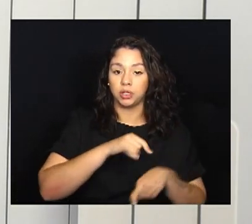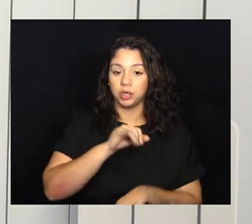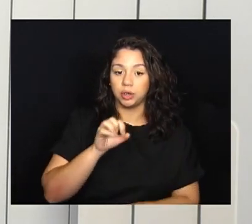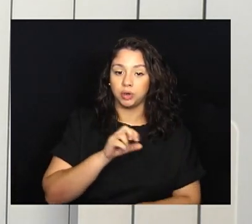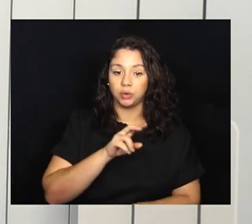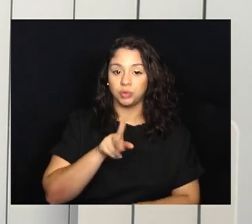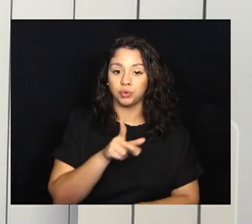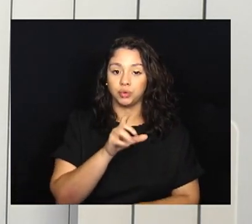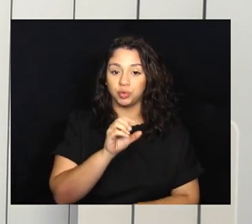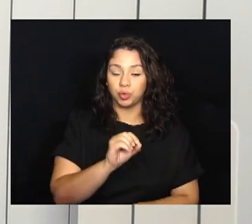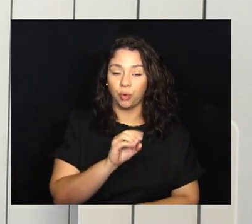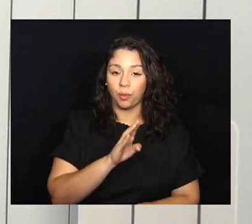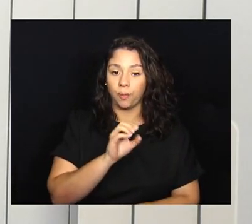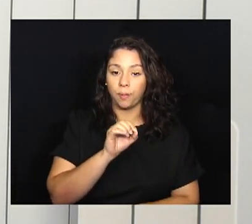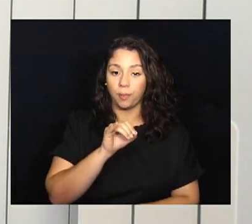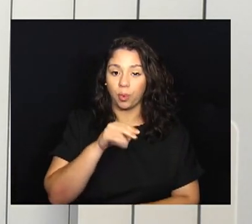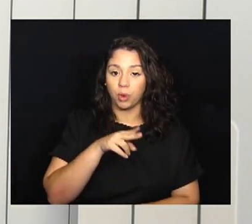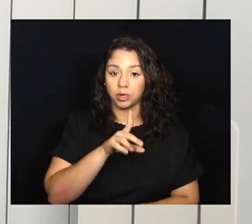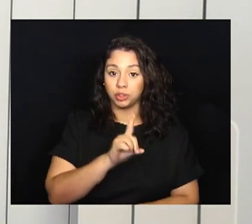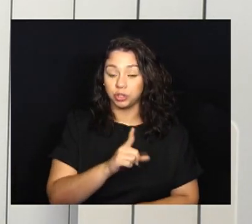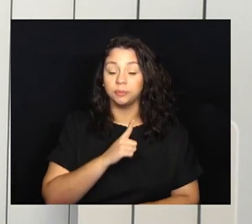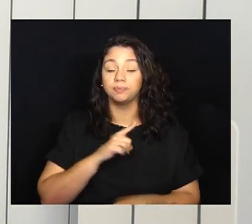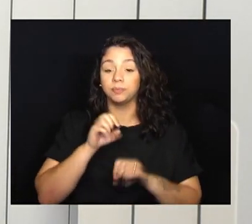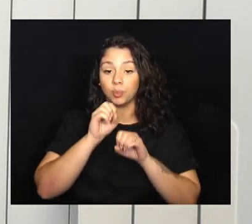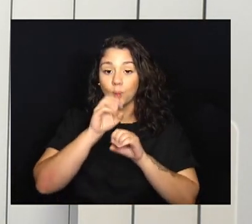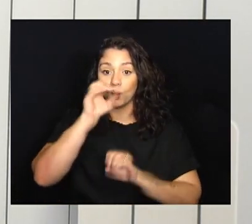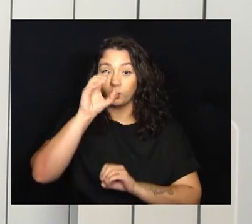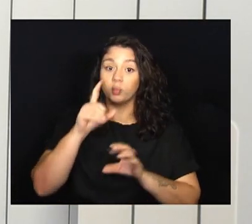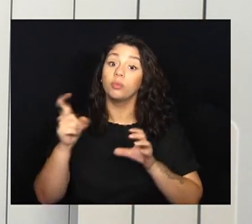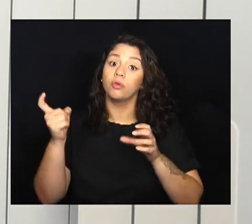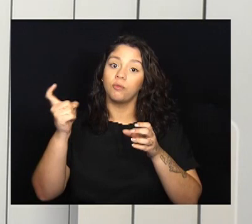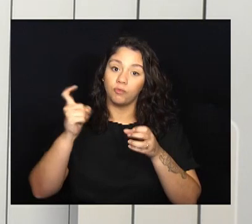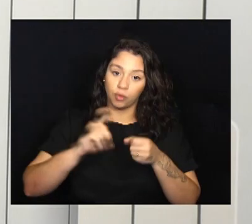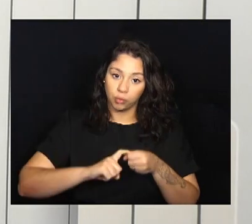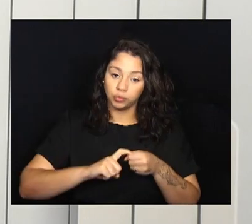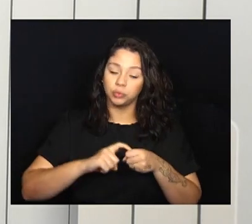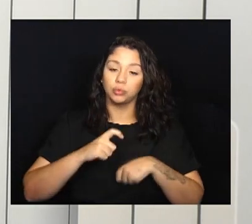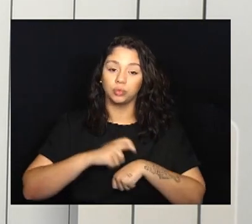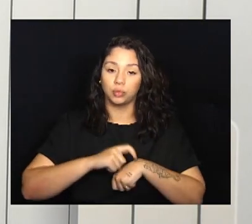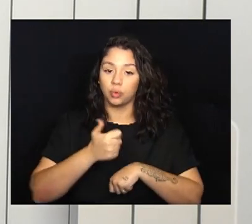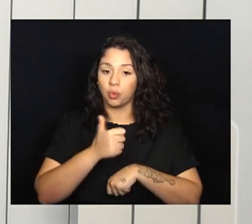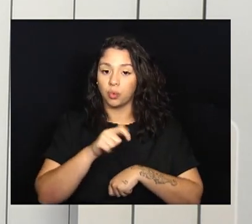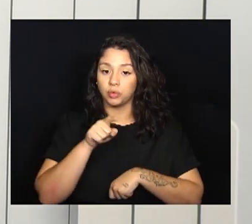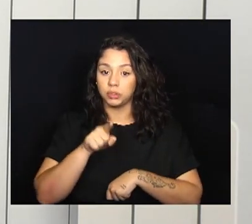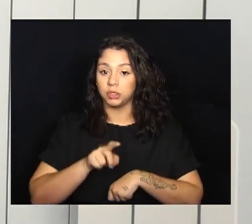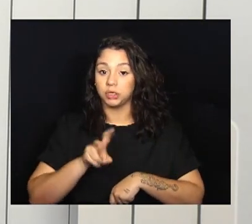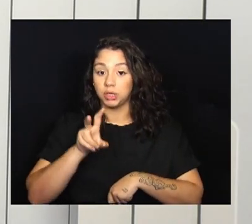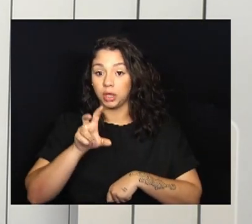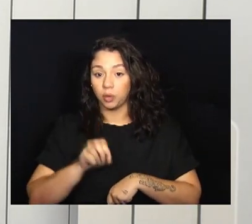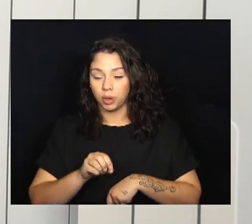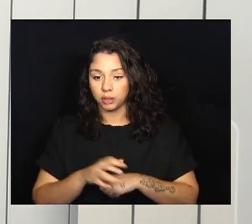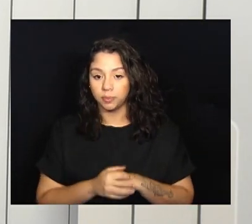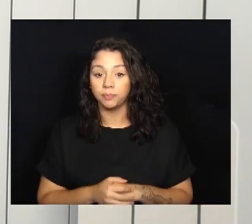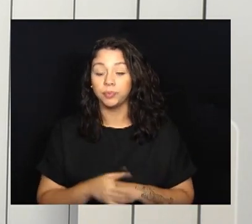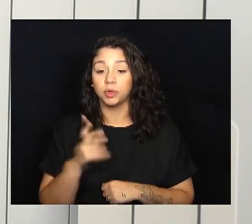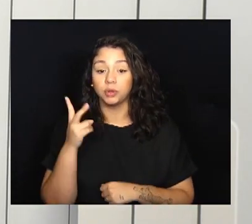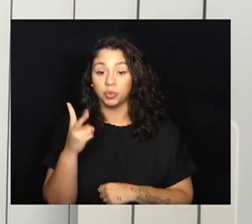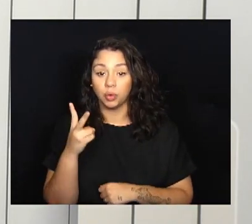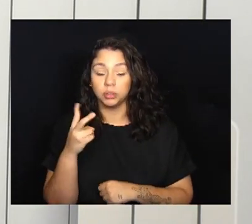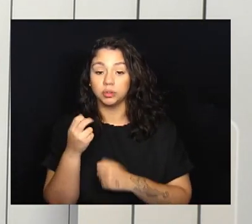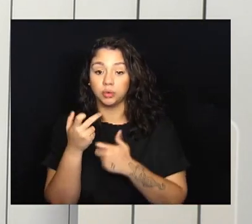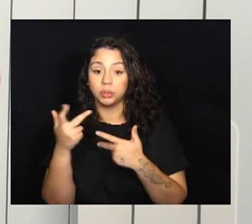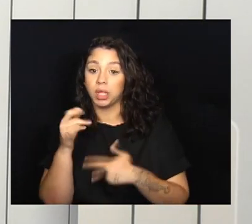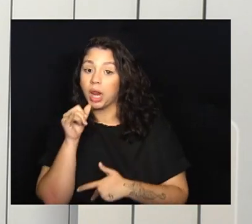ficaram desligados. Os semáforos voltaram a operar até às 11h50. 2 equipamentos que